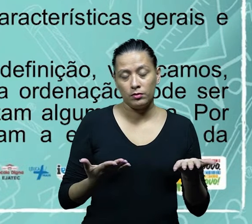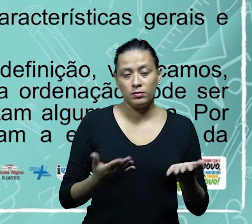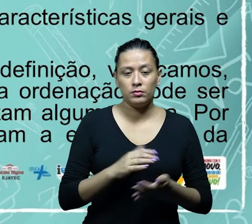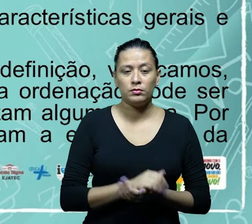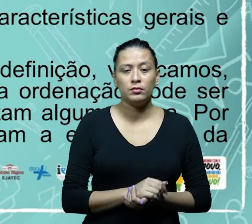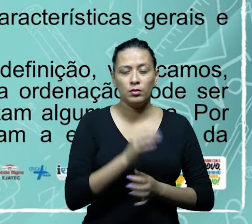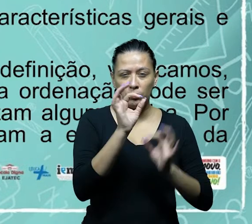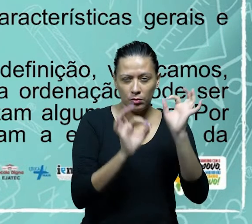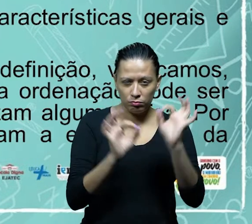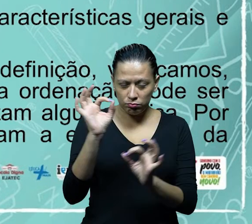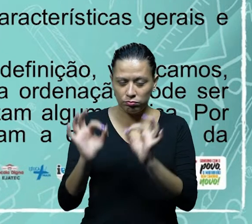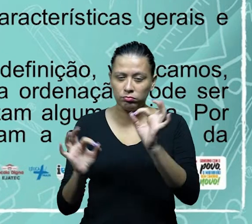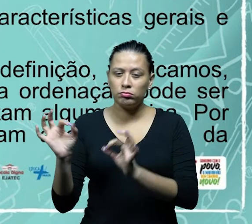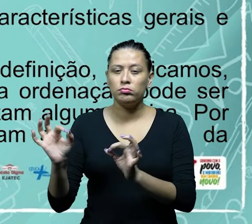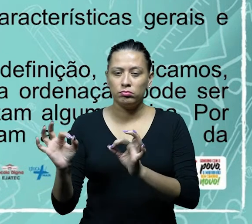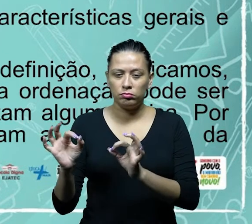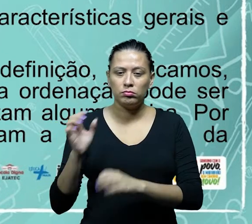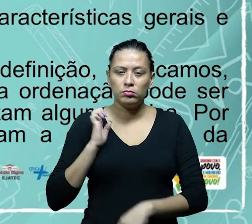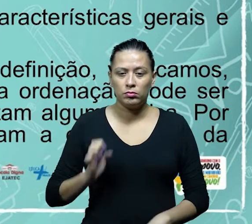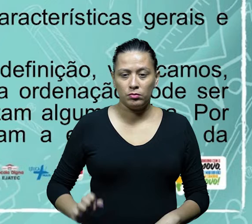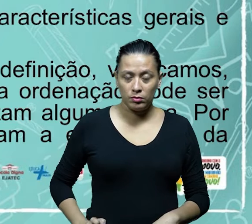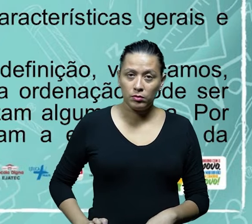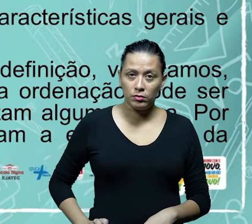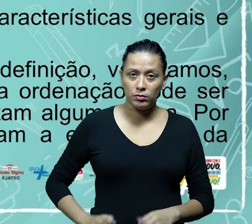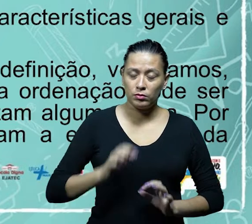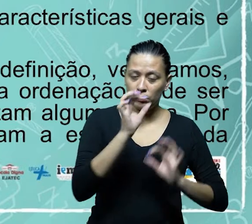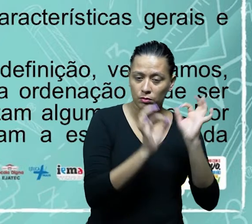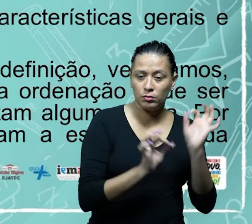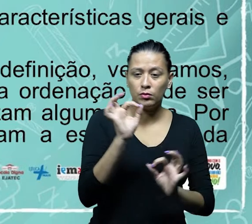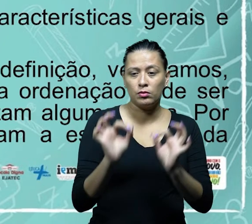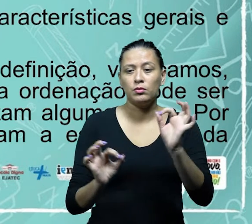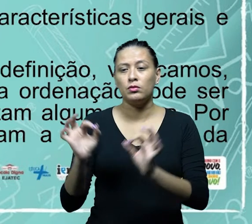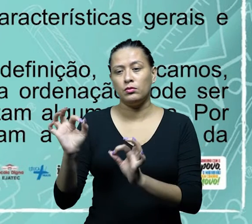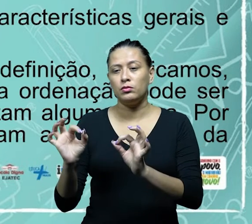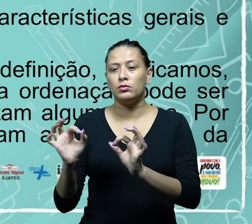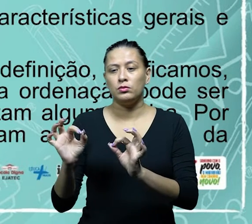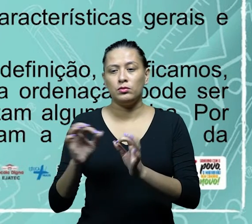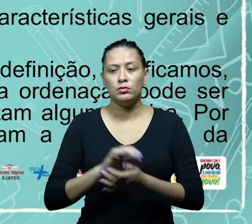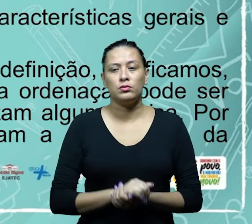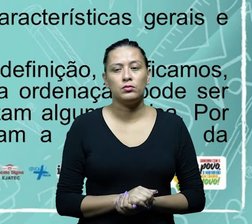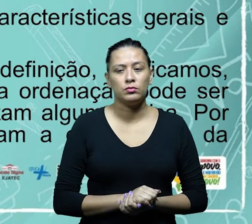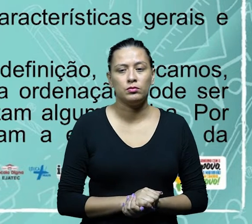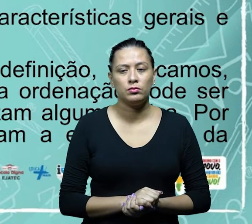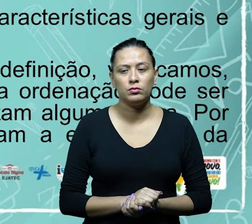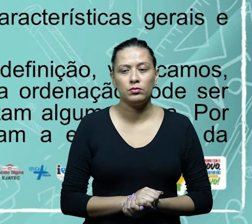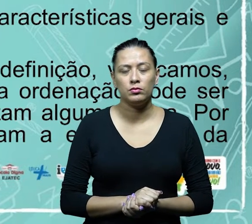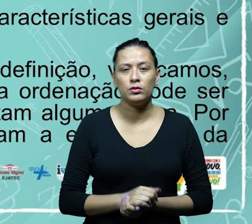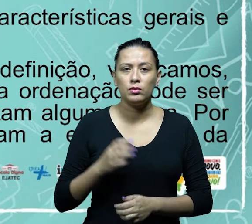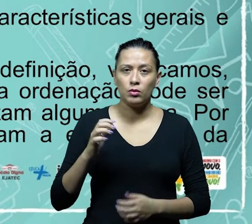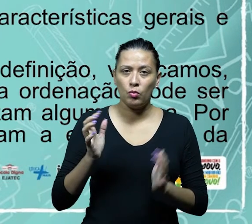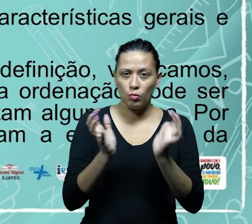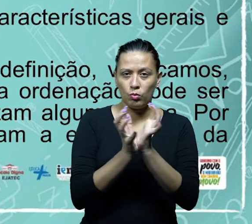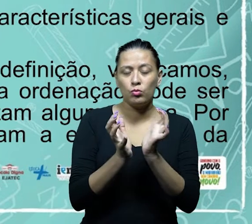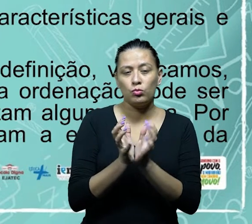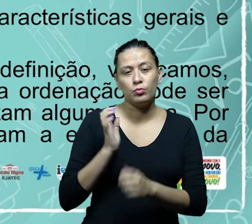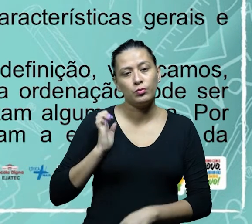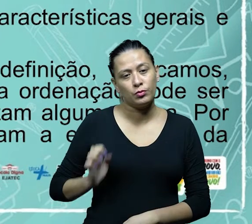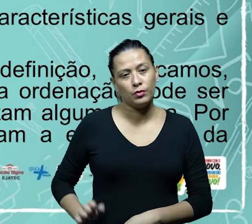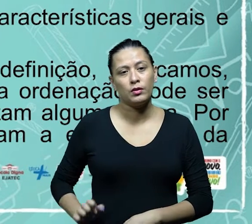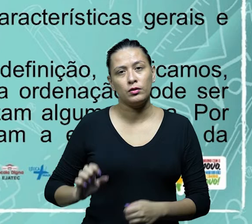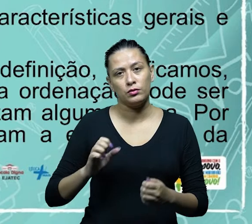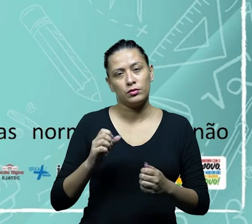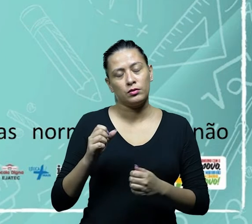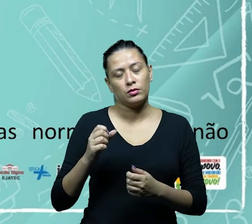por ser uma ordenação esca essas normas elas organizam a esfera ética da sociedade e da cultura